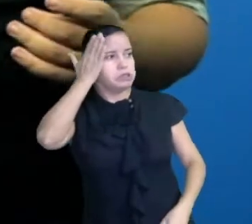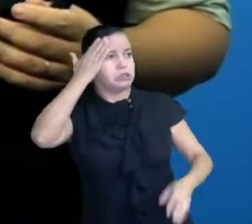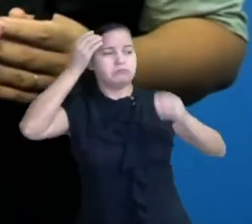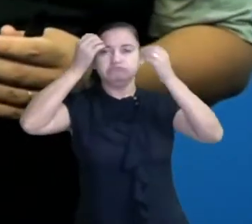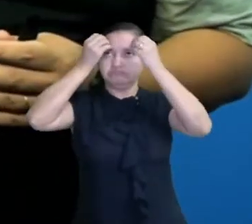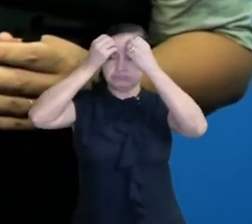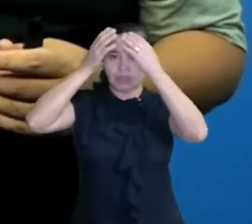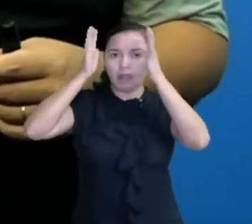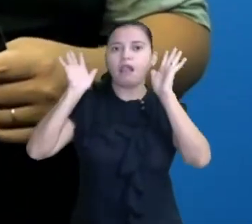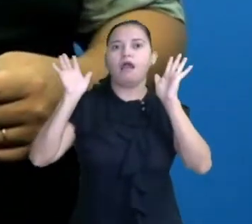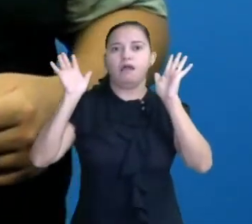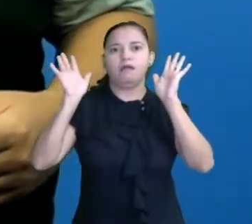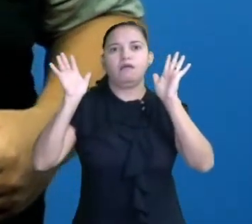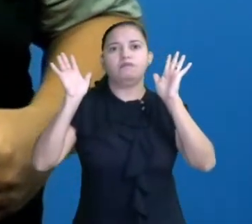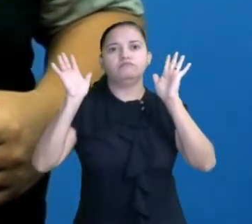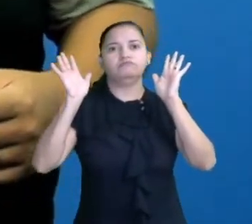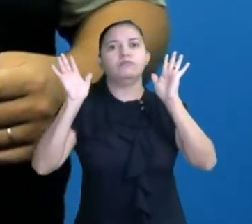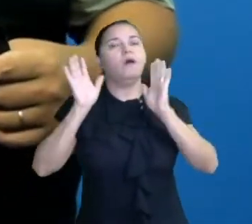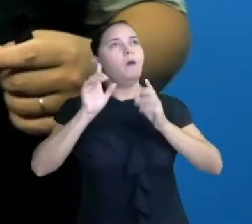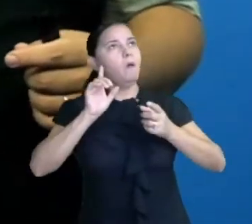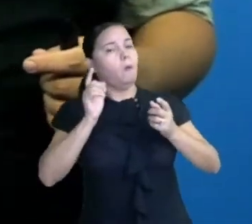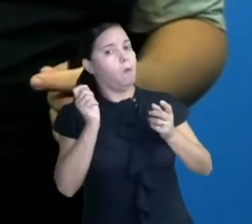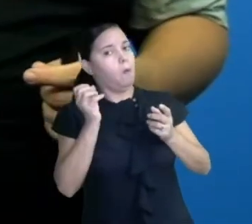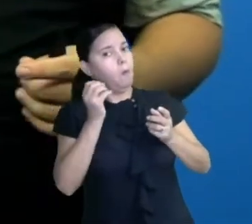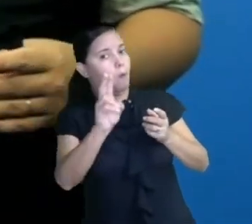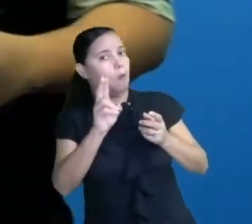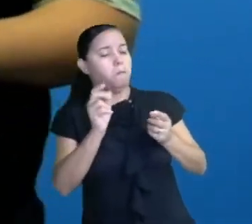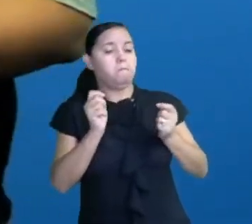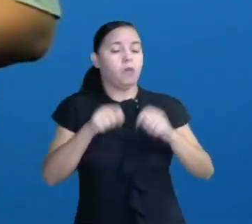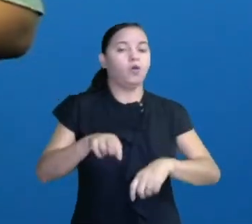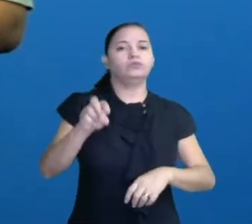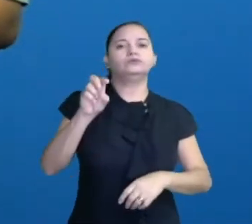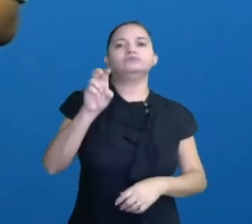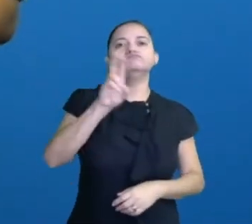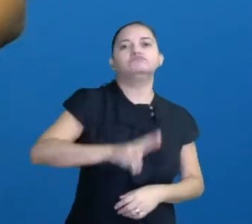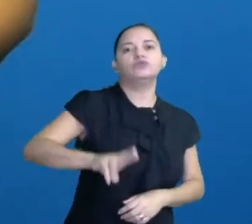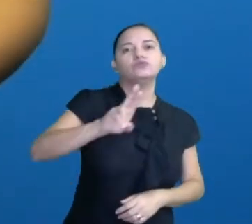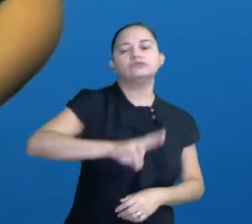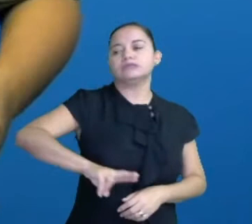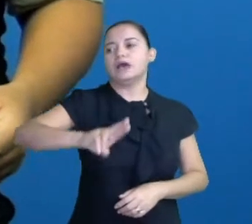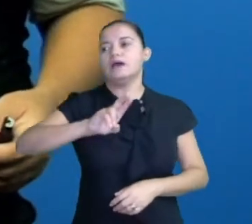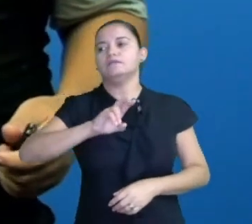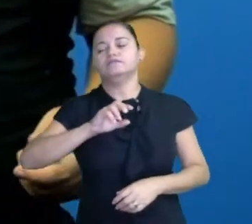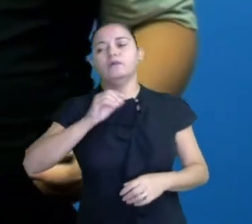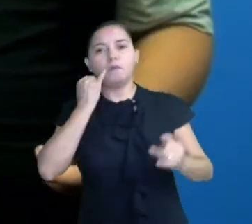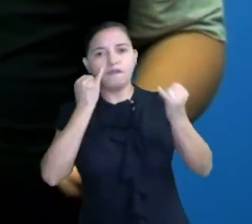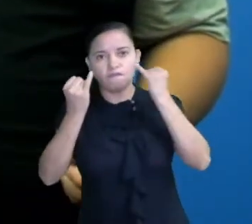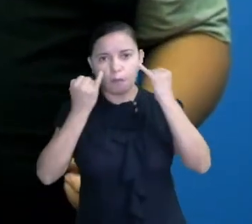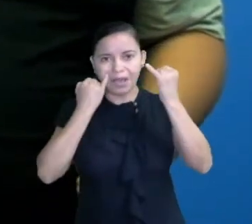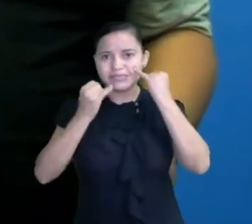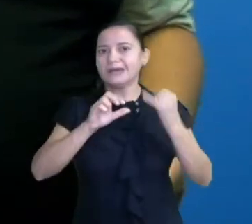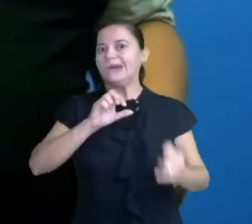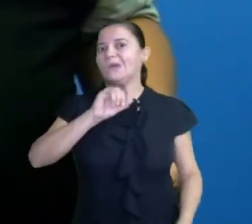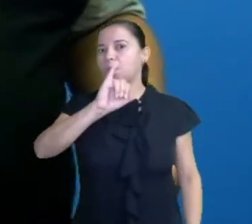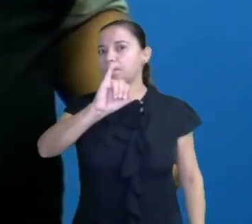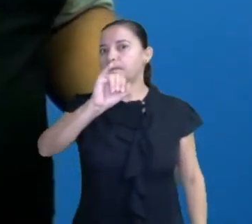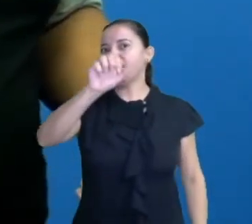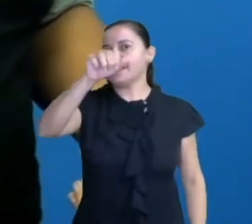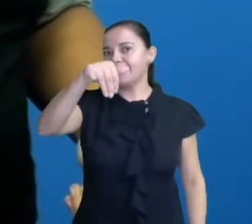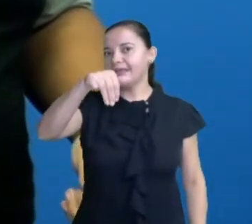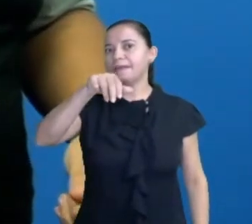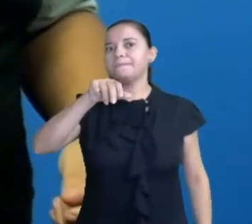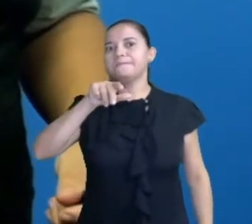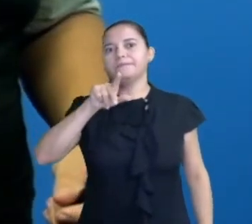Ou posso utilizar dessa informação implícita. Porém, lembrando, tudo que